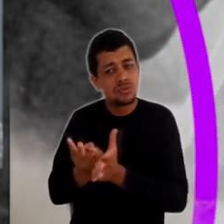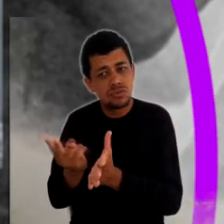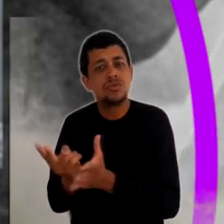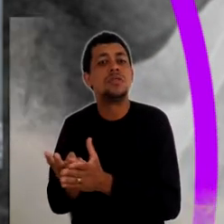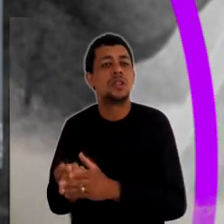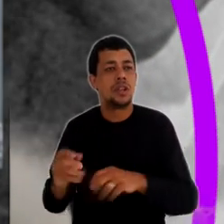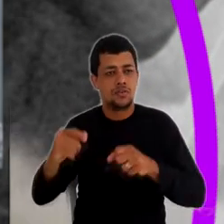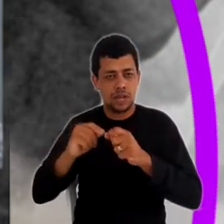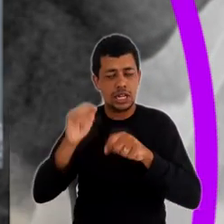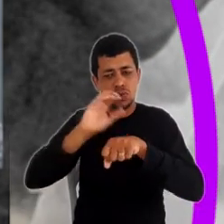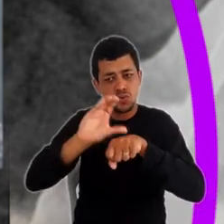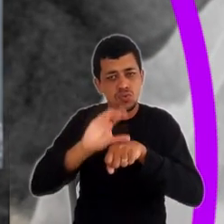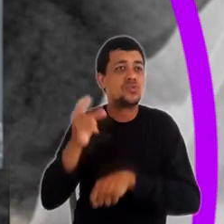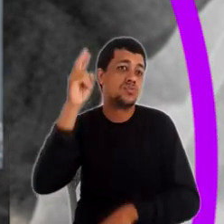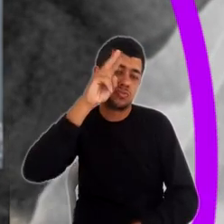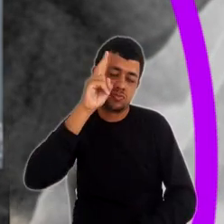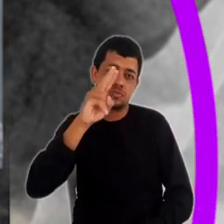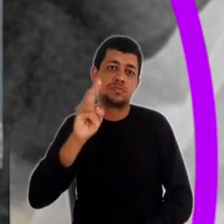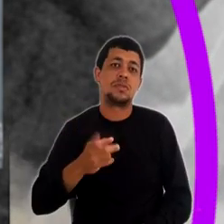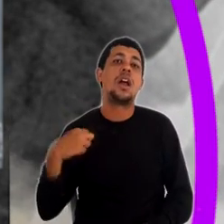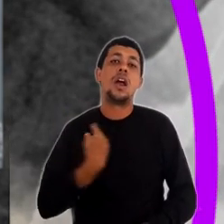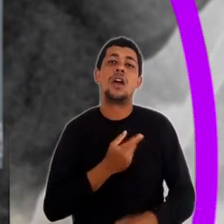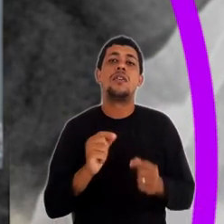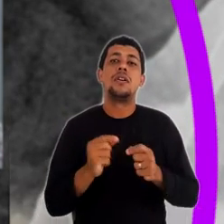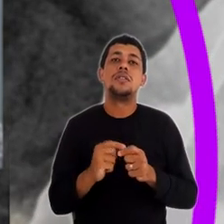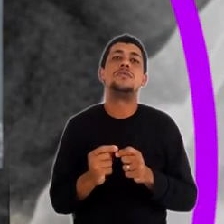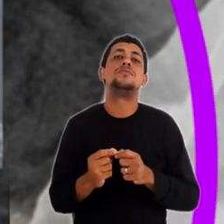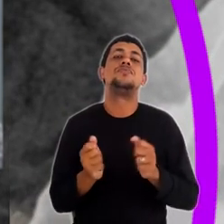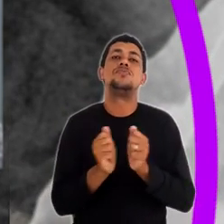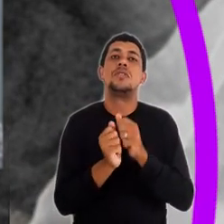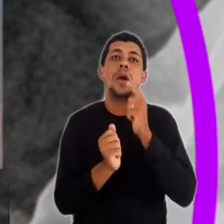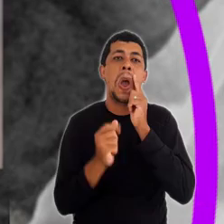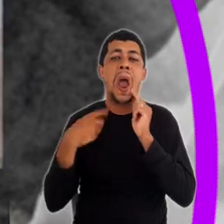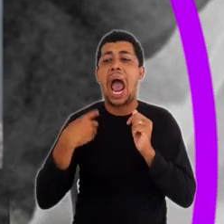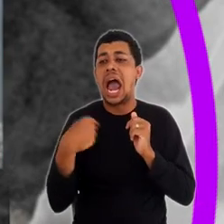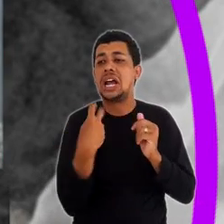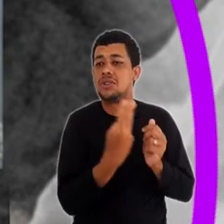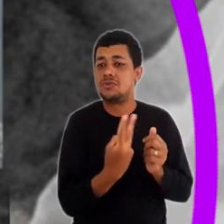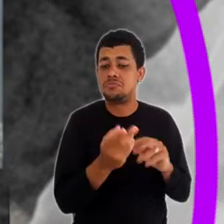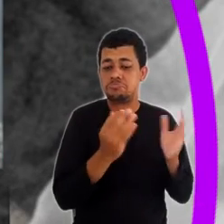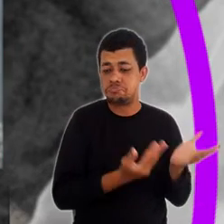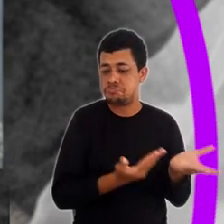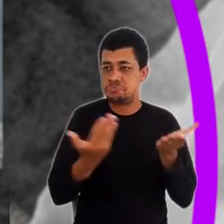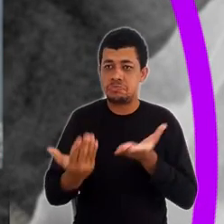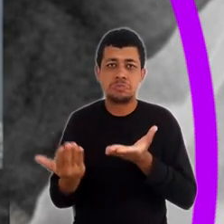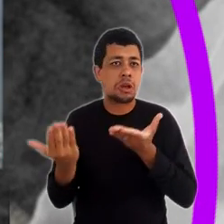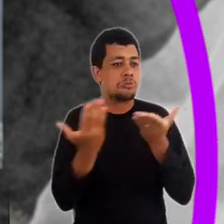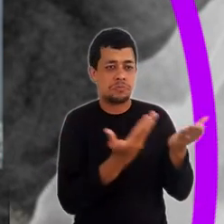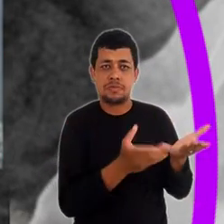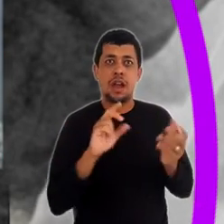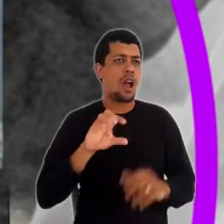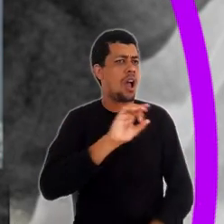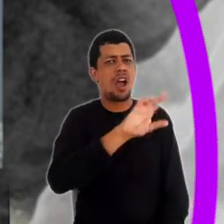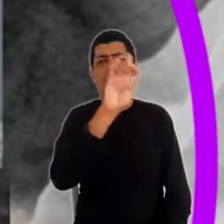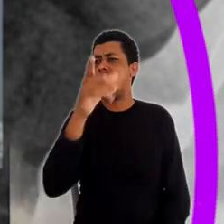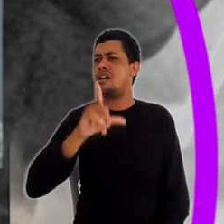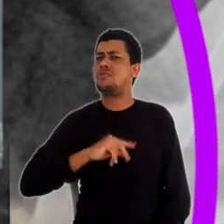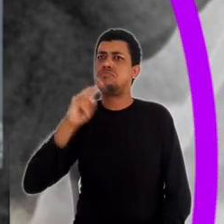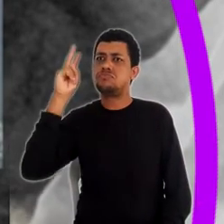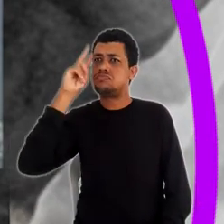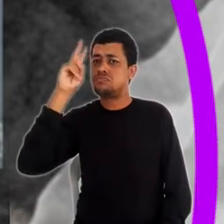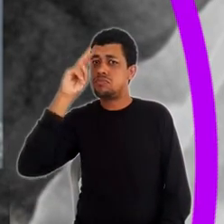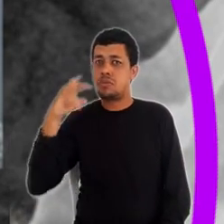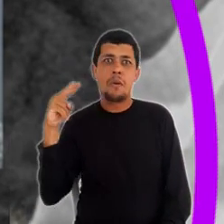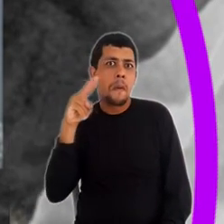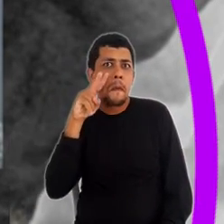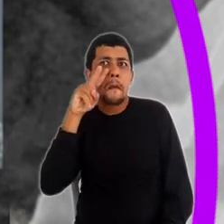concluindo história, nós fizemos. E aí a Kisela me apresentou para Ana e cada uma de nós tem uma história